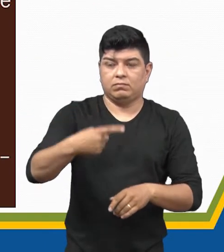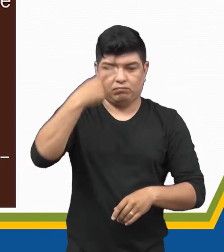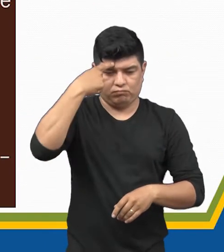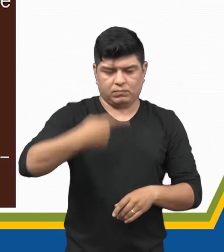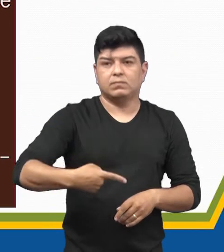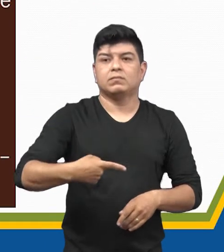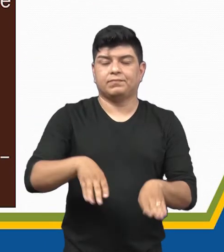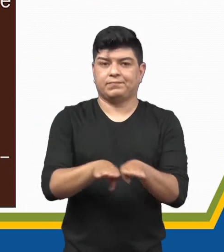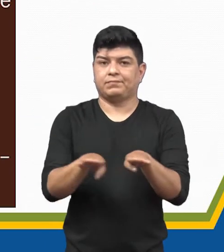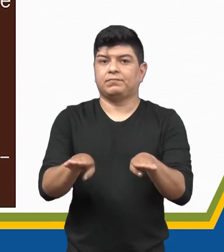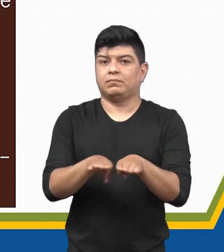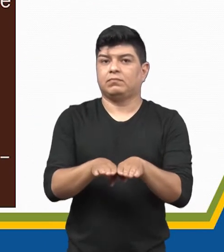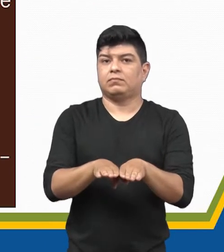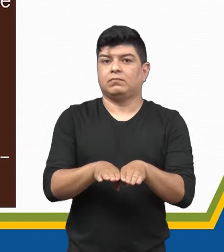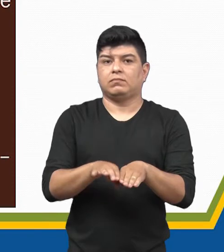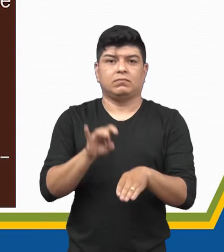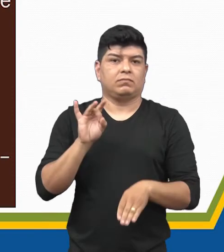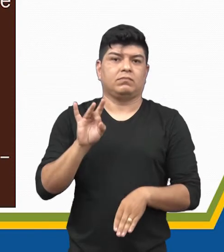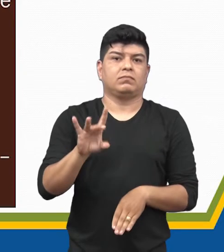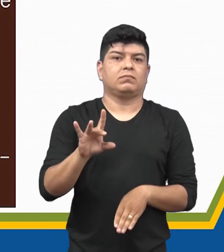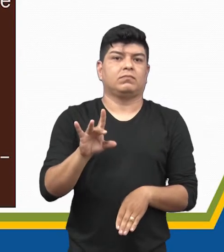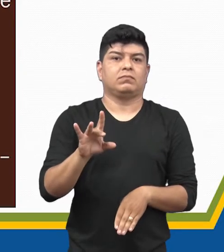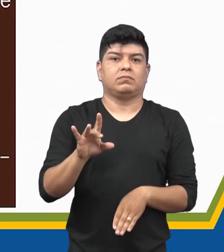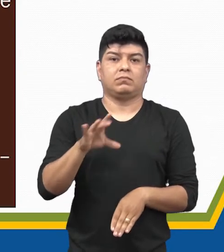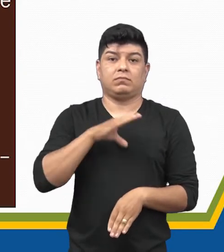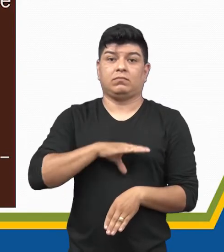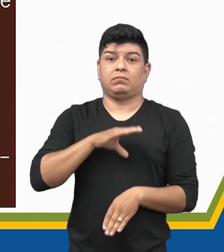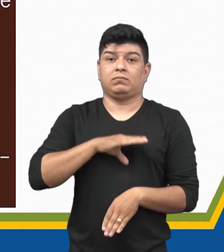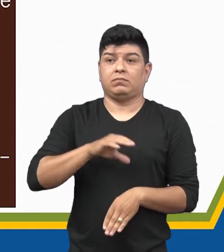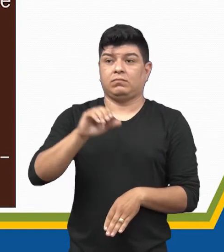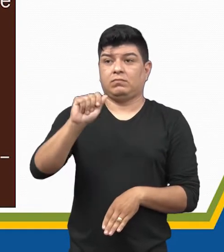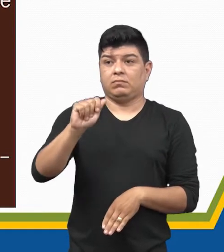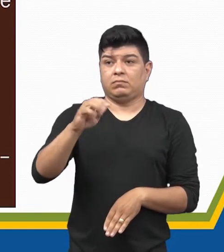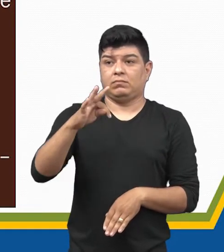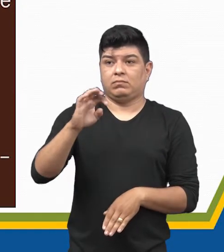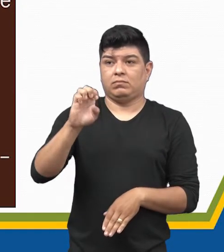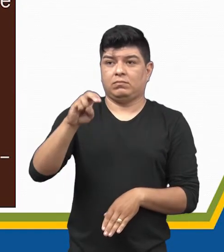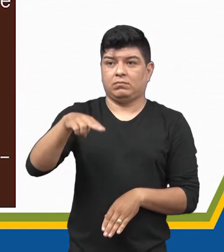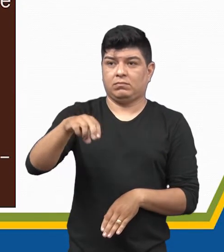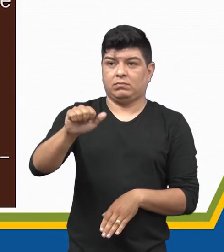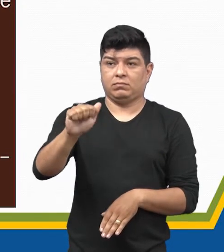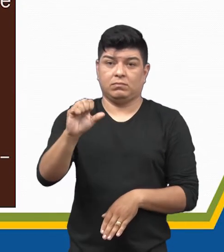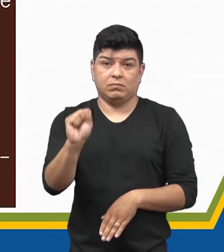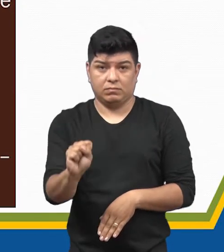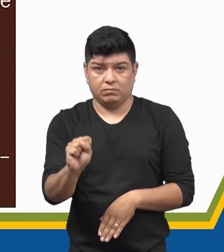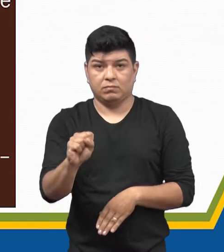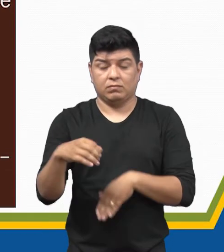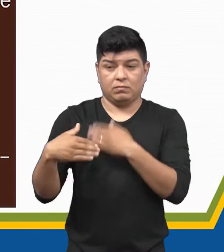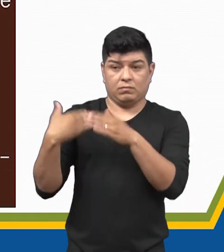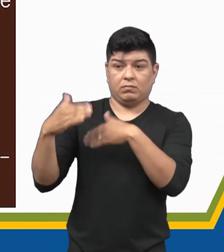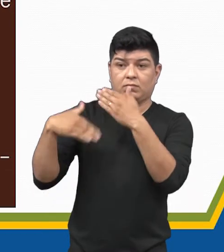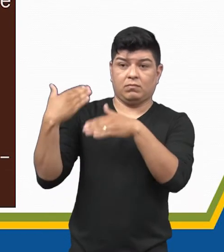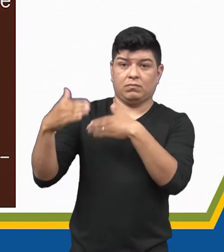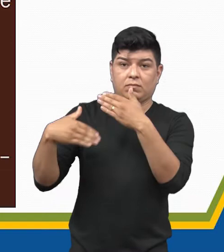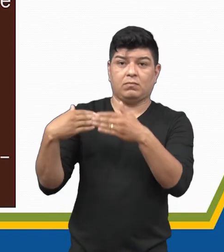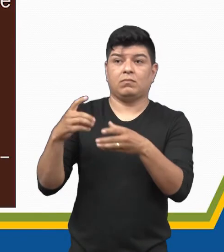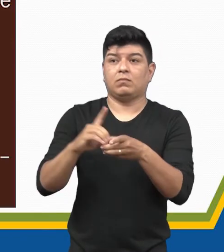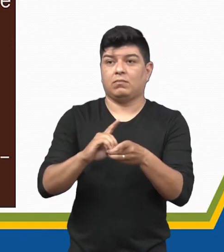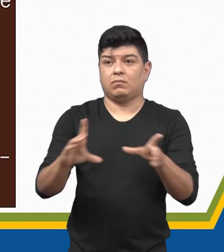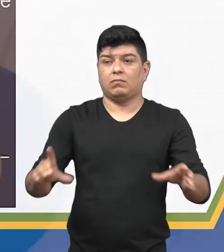mas somente a cidade de Atenas, né, desenvolveu aí a democracia.